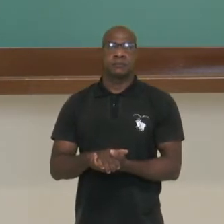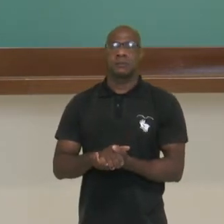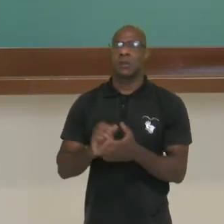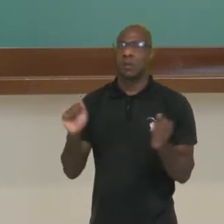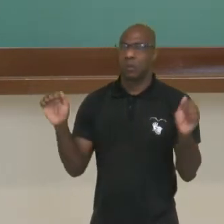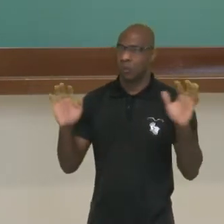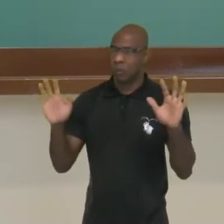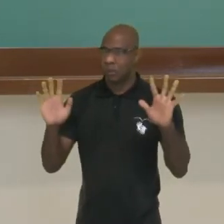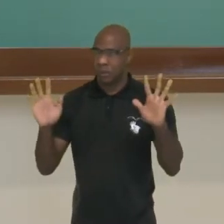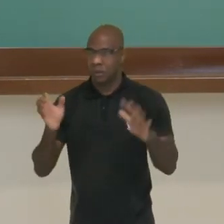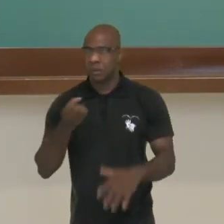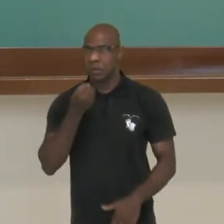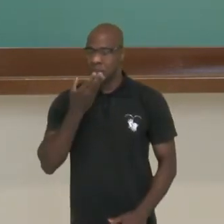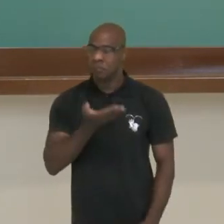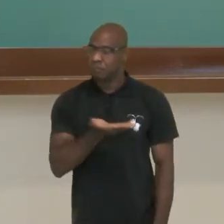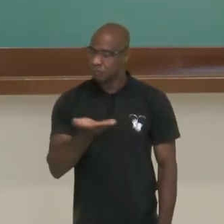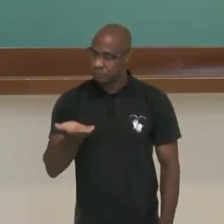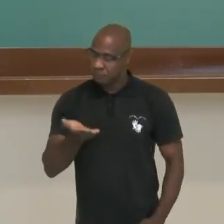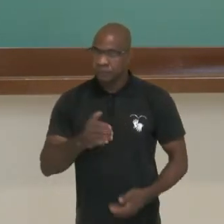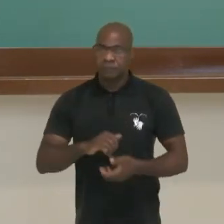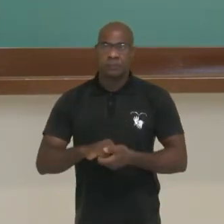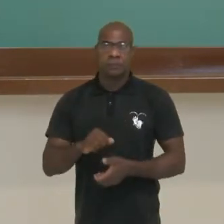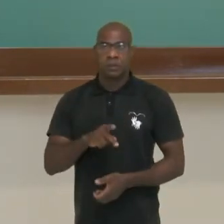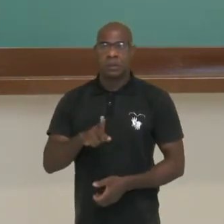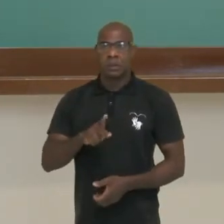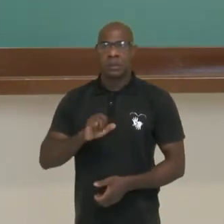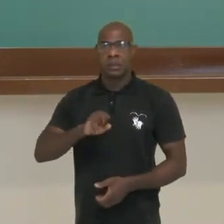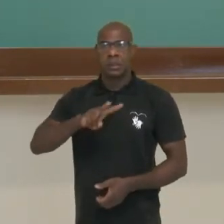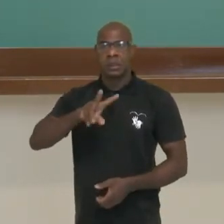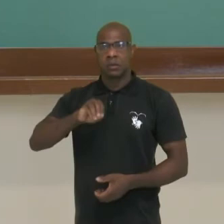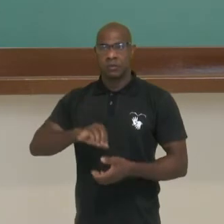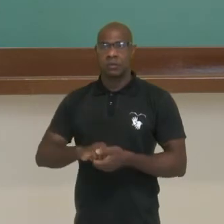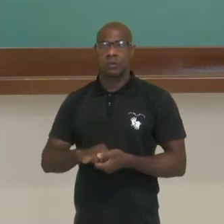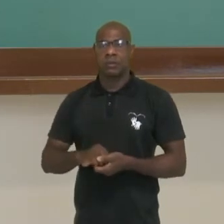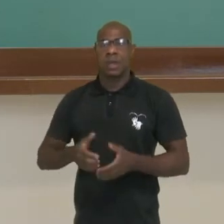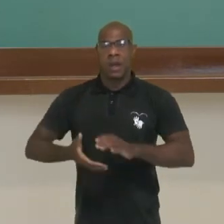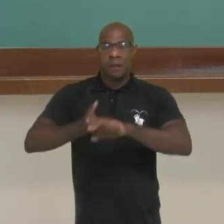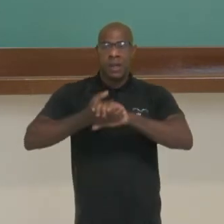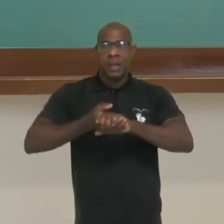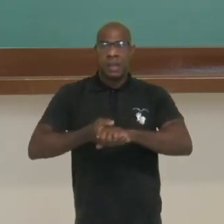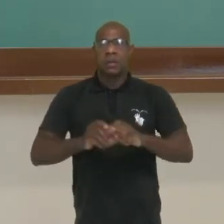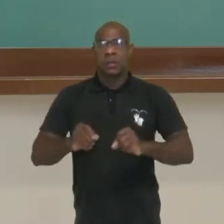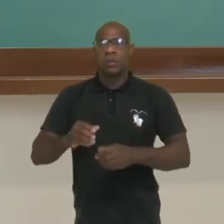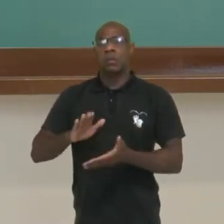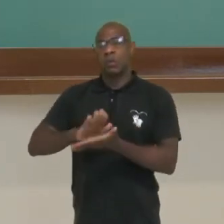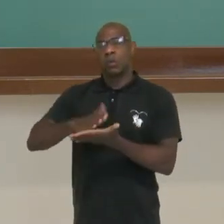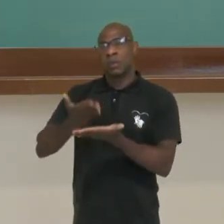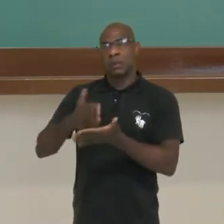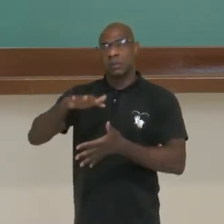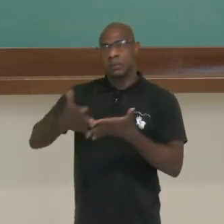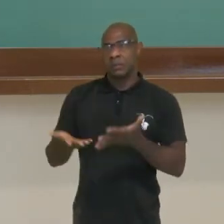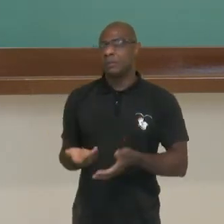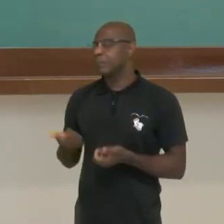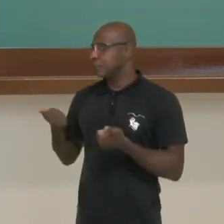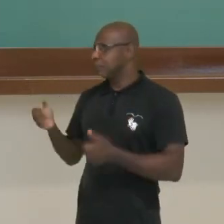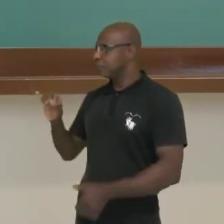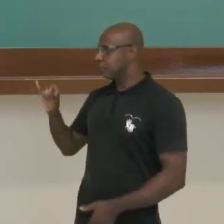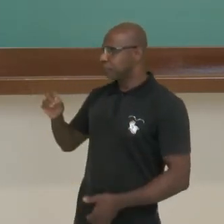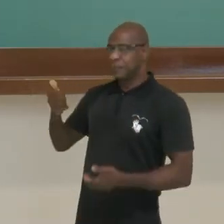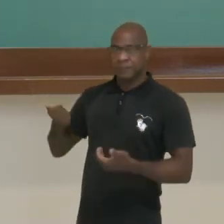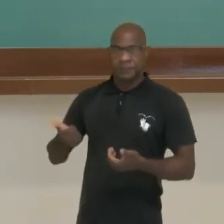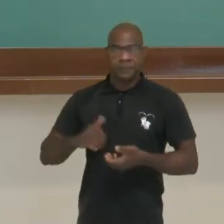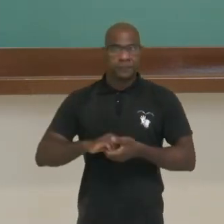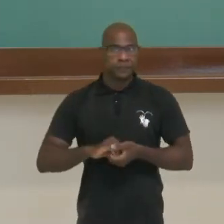Hello everyone, espero que todos vocês estejam bem. Eu sou o professor Silvio e vamos começar a apresentação cumprimentando o nosso colega. Hello Val!